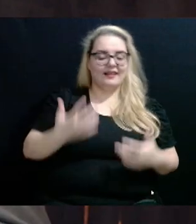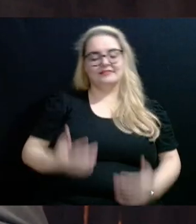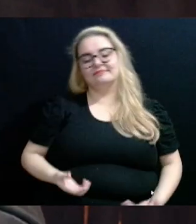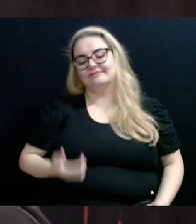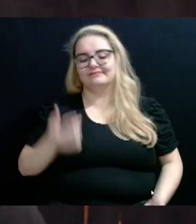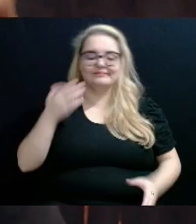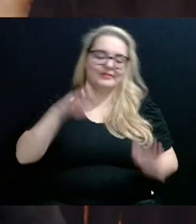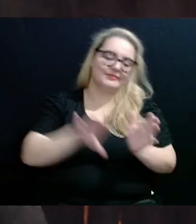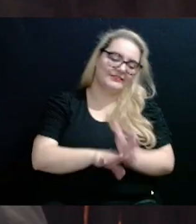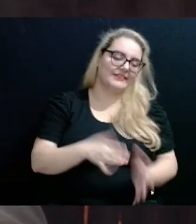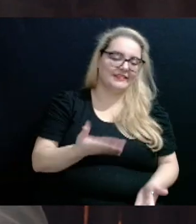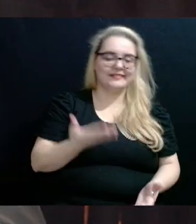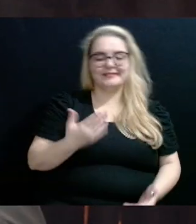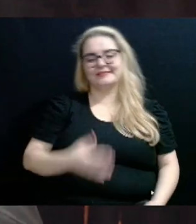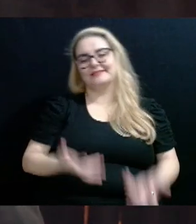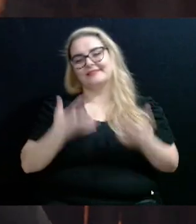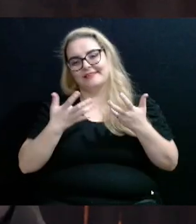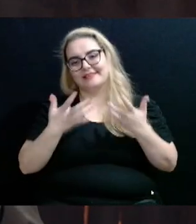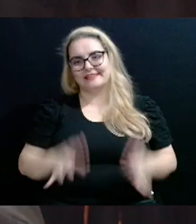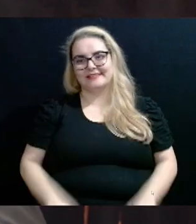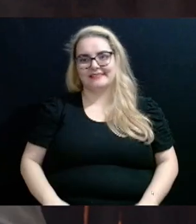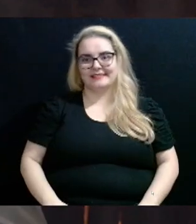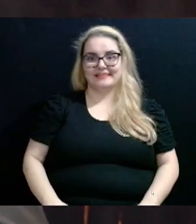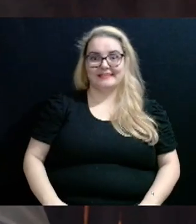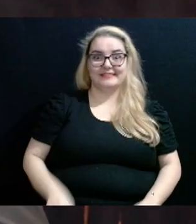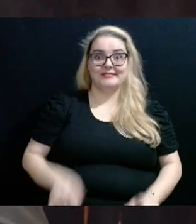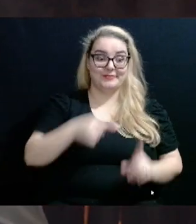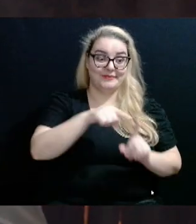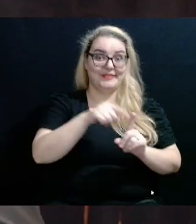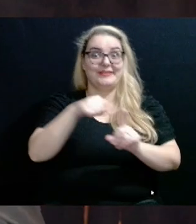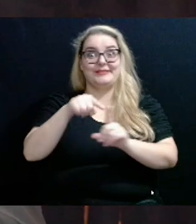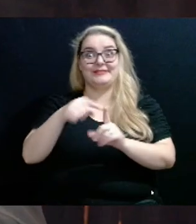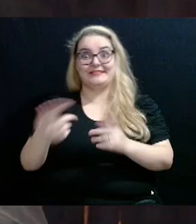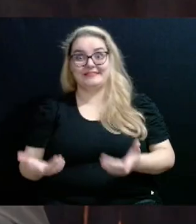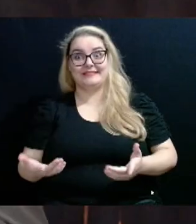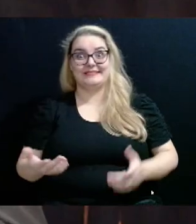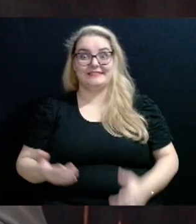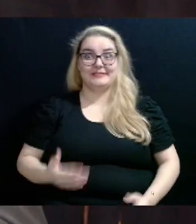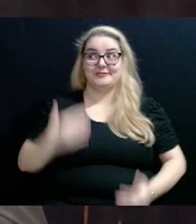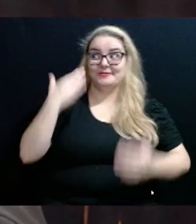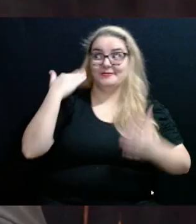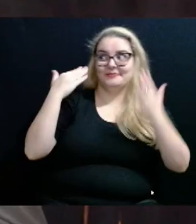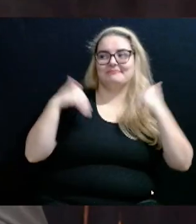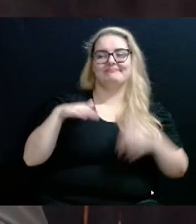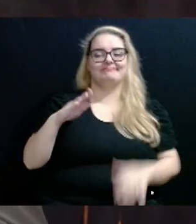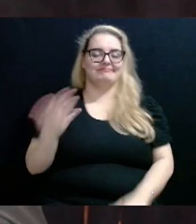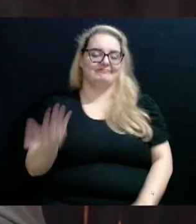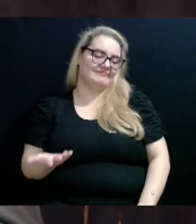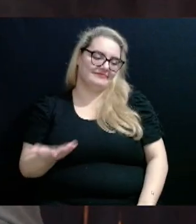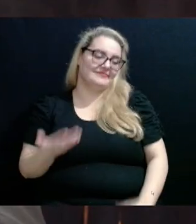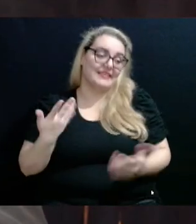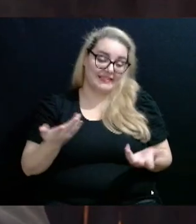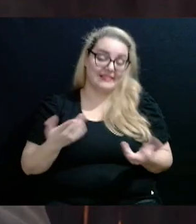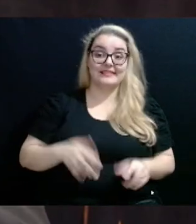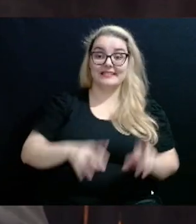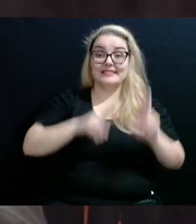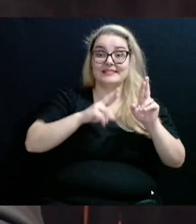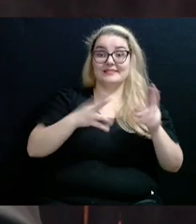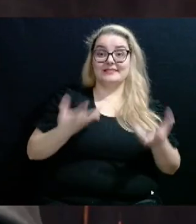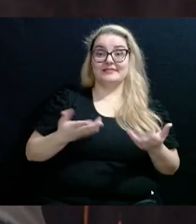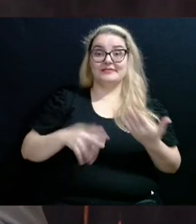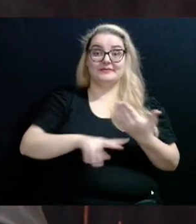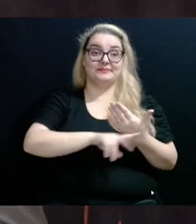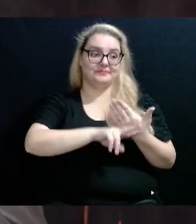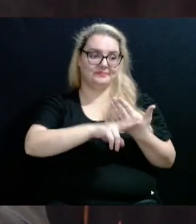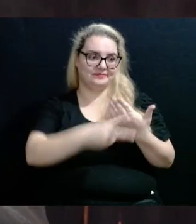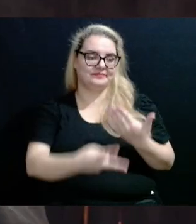são almejadas com os jogadores mais famosos. Então essa expectativa gera sempre essa sensação, né? E o corpo libera